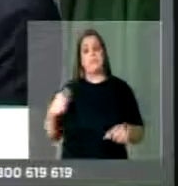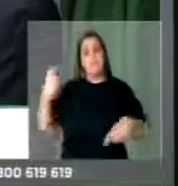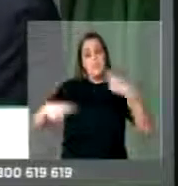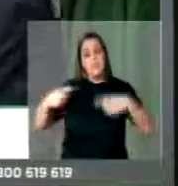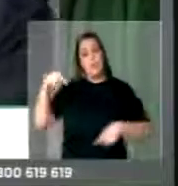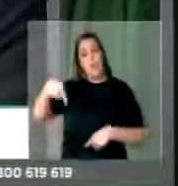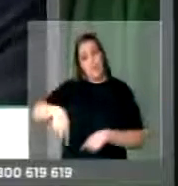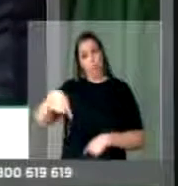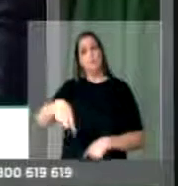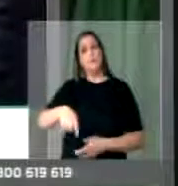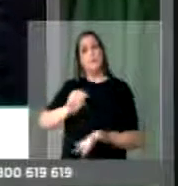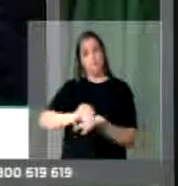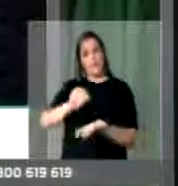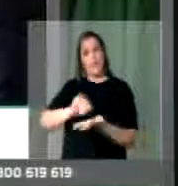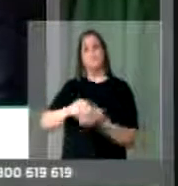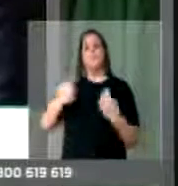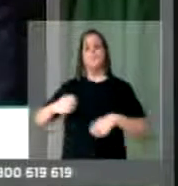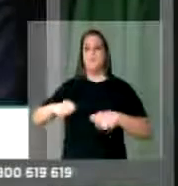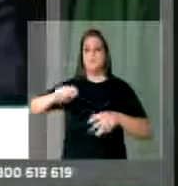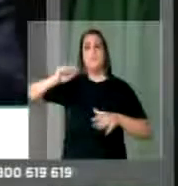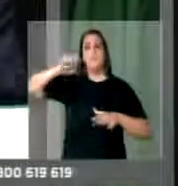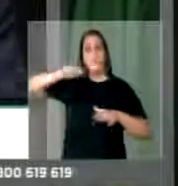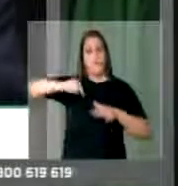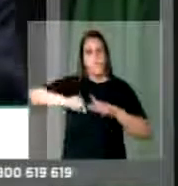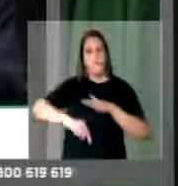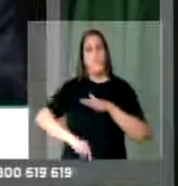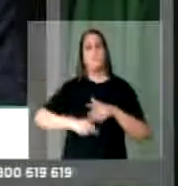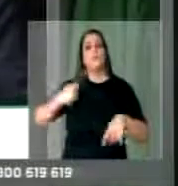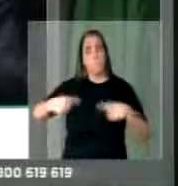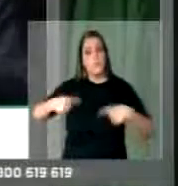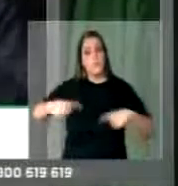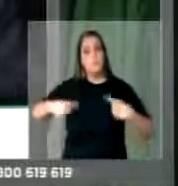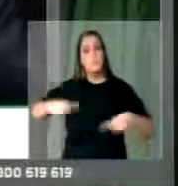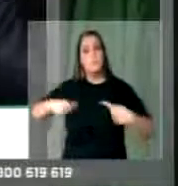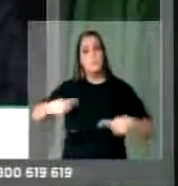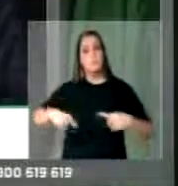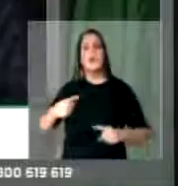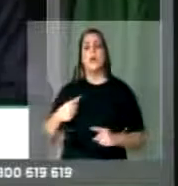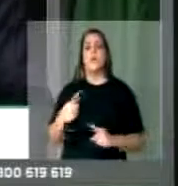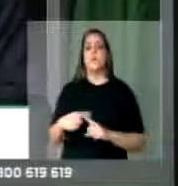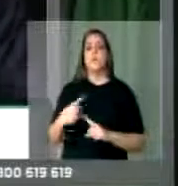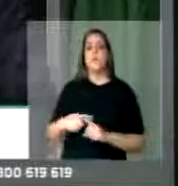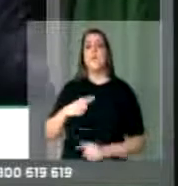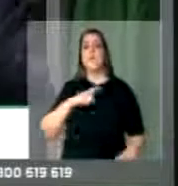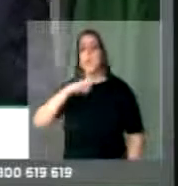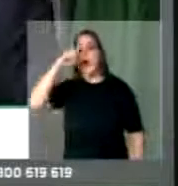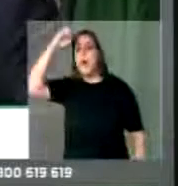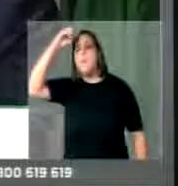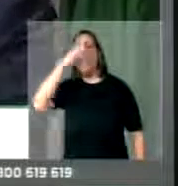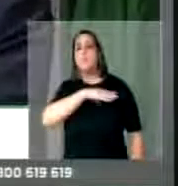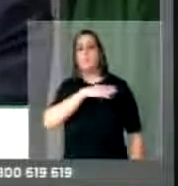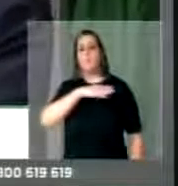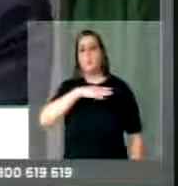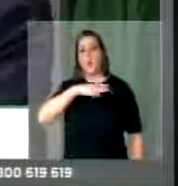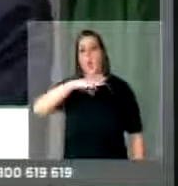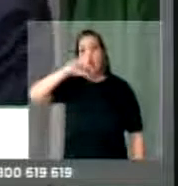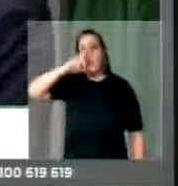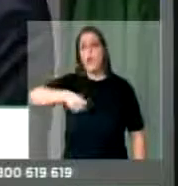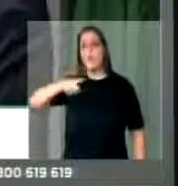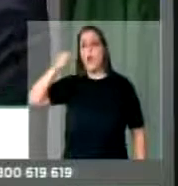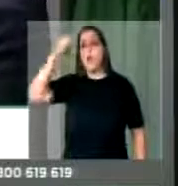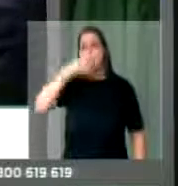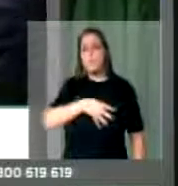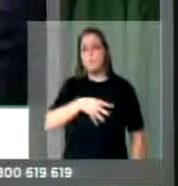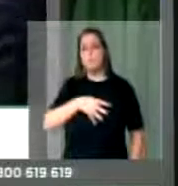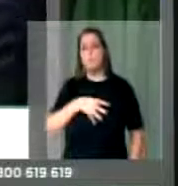essa discussão de forma profunda no abuso de autoridade, que é o local